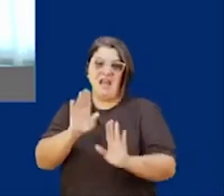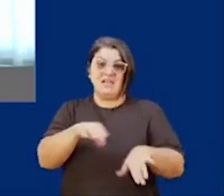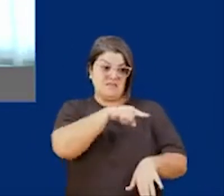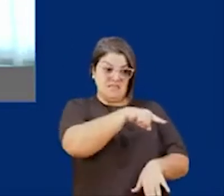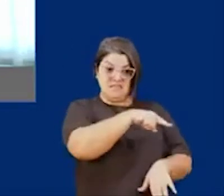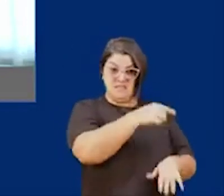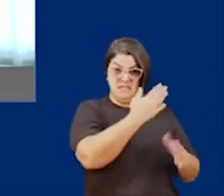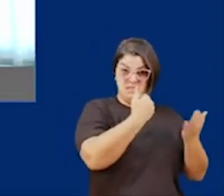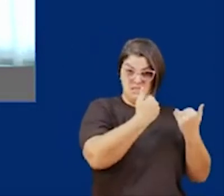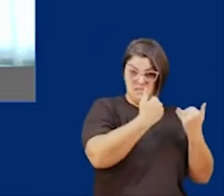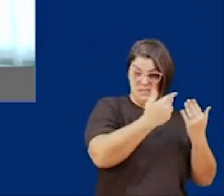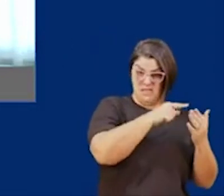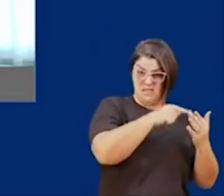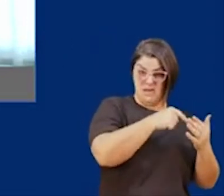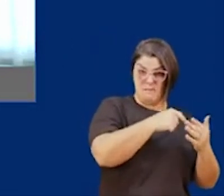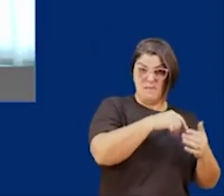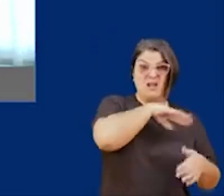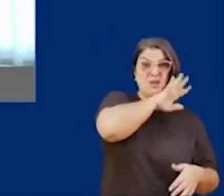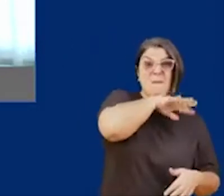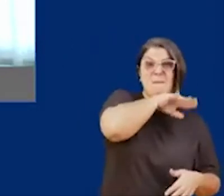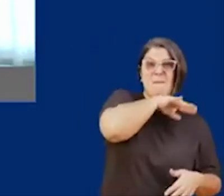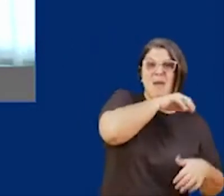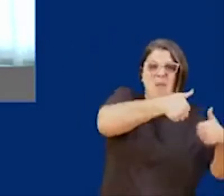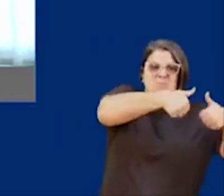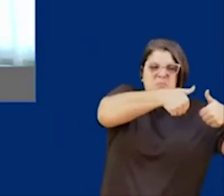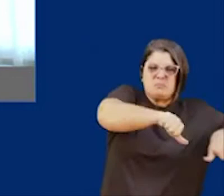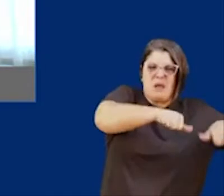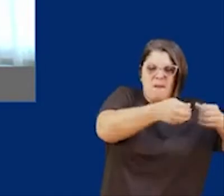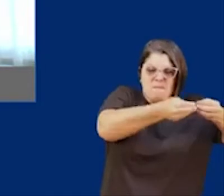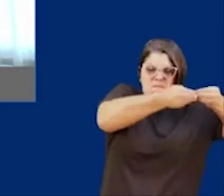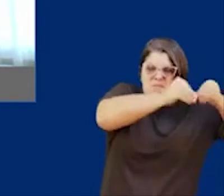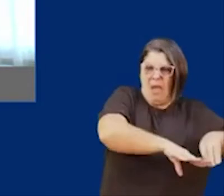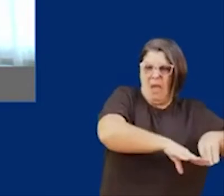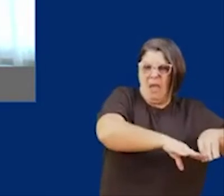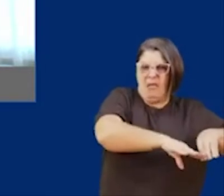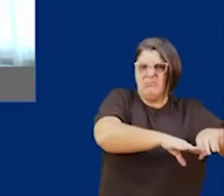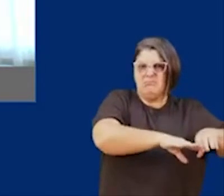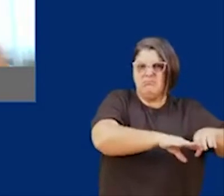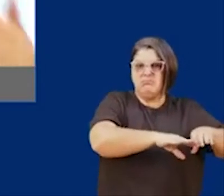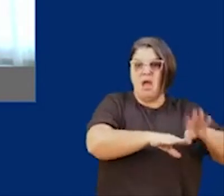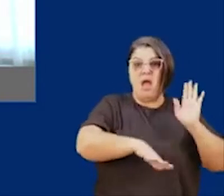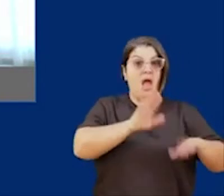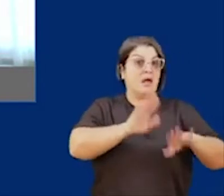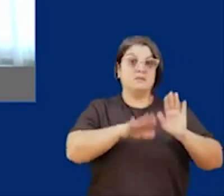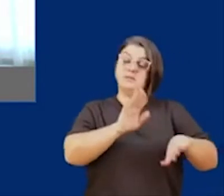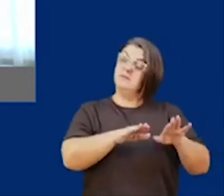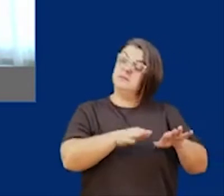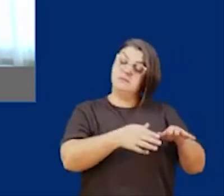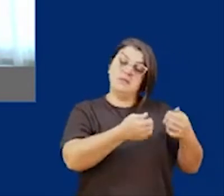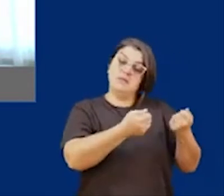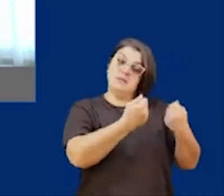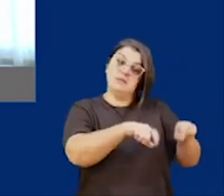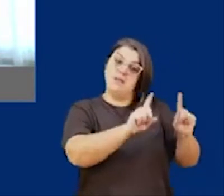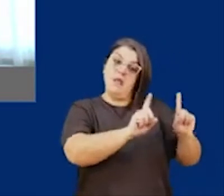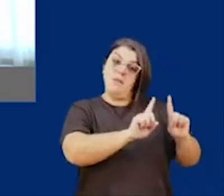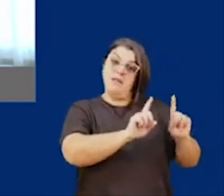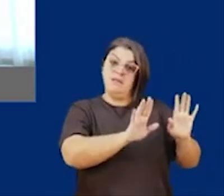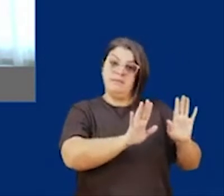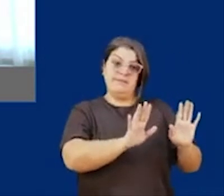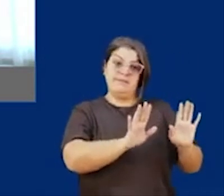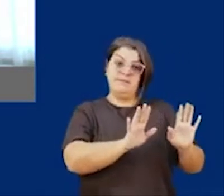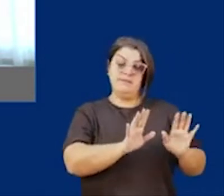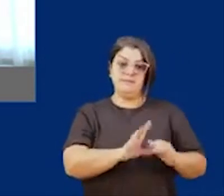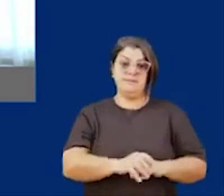nocivos às crianças, e quando eles não são nocivos, eles são desnecessários, e a gente gasta mais dinheiro do que precisa, em vez de dar a comida que ela